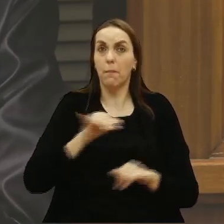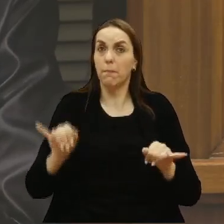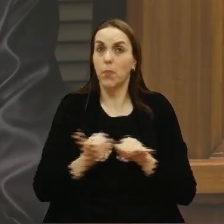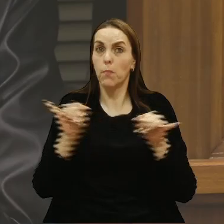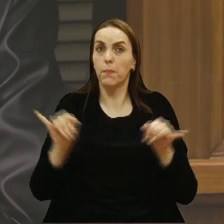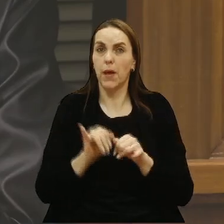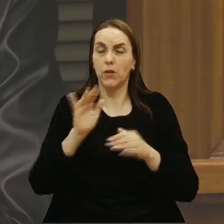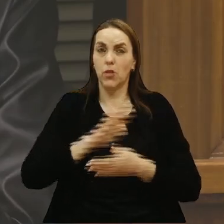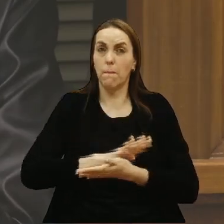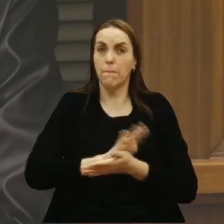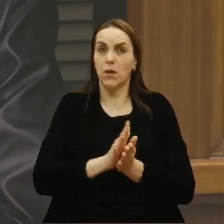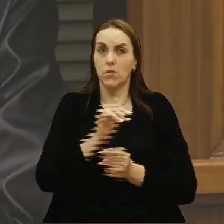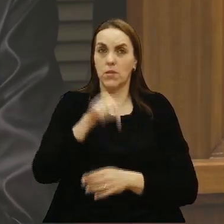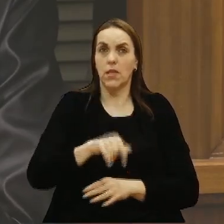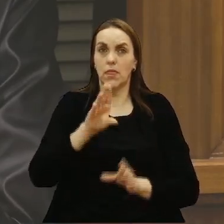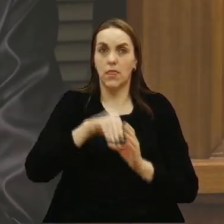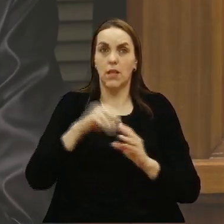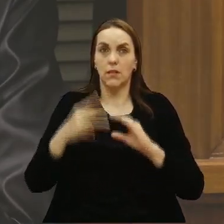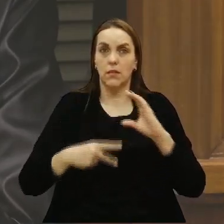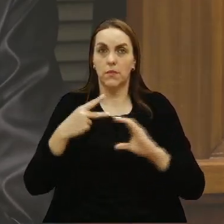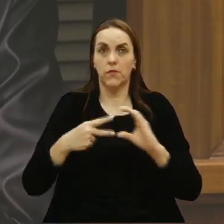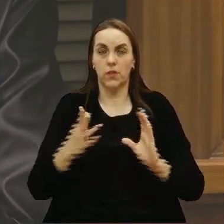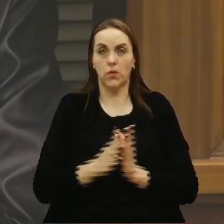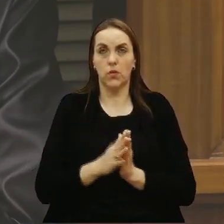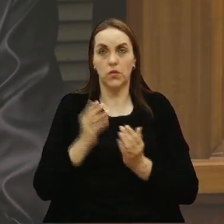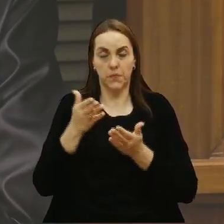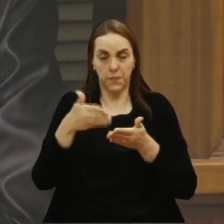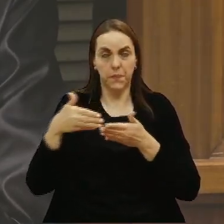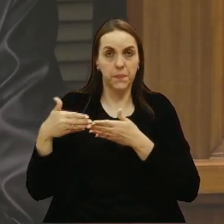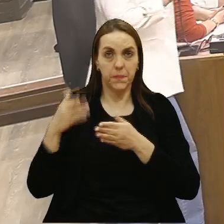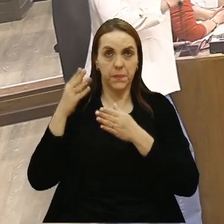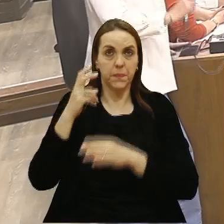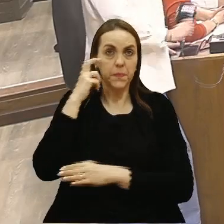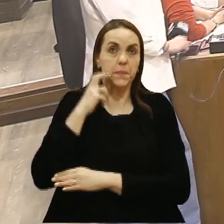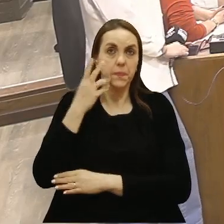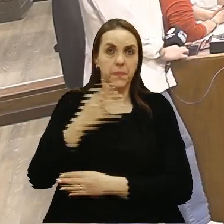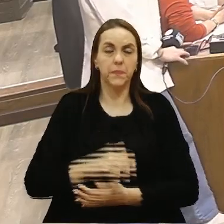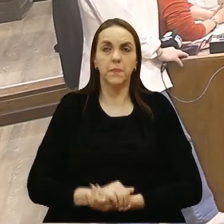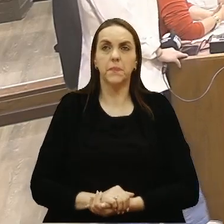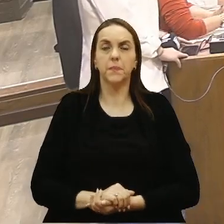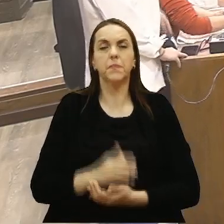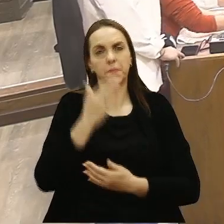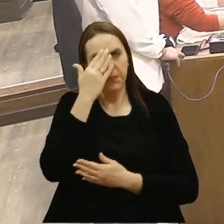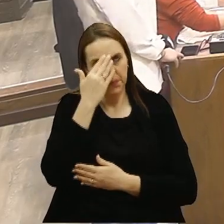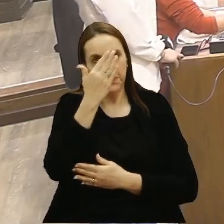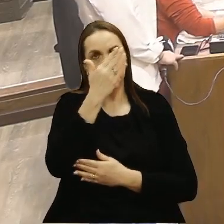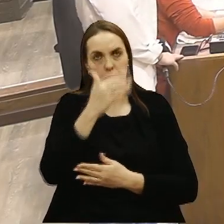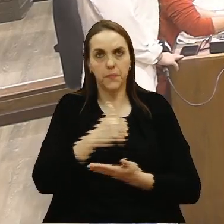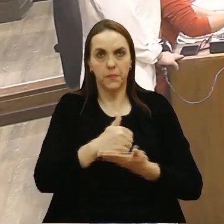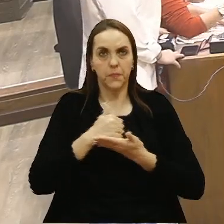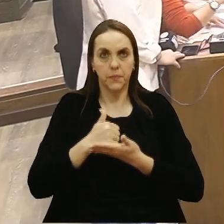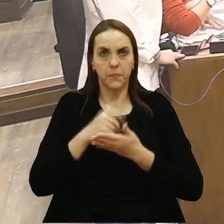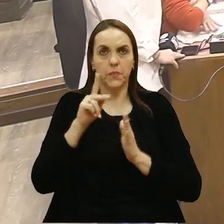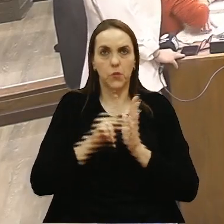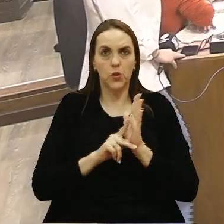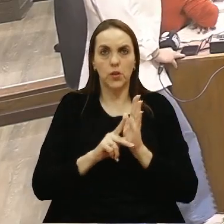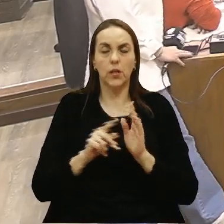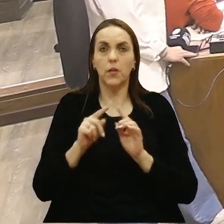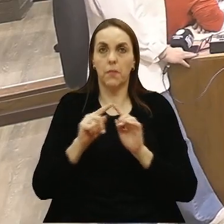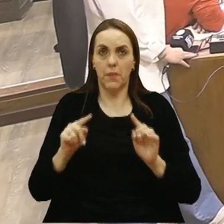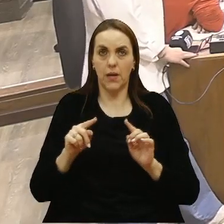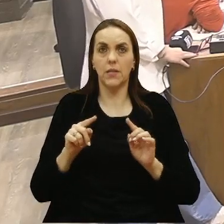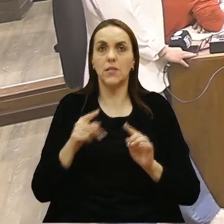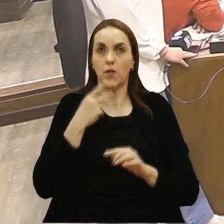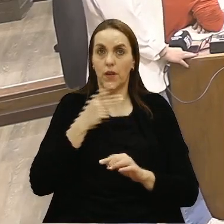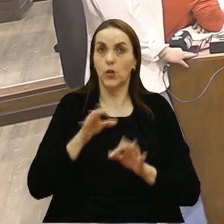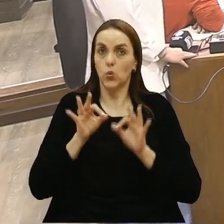bobagens preconceituosas dentro dessa casa. Seu à parte, vereador Daniel. Vereadora, primeiro, muito obrigado pelo apoio ao projeto, mas aqui eu tenho que